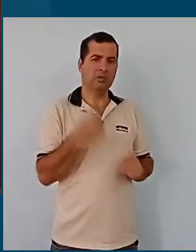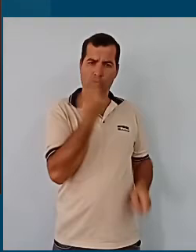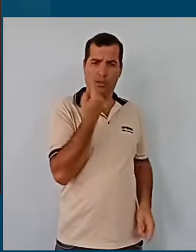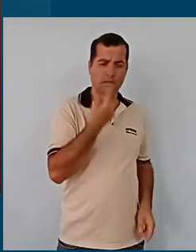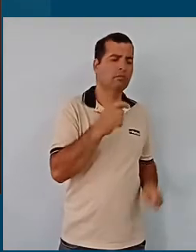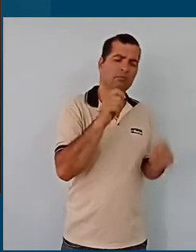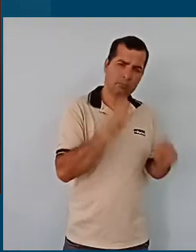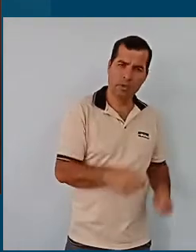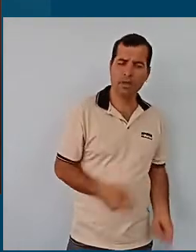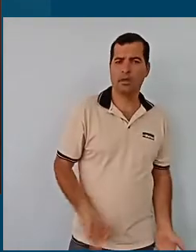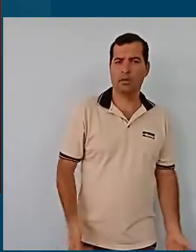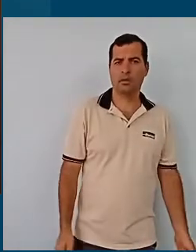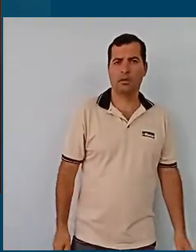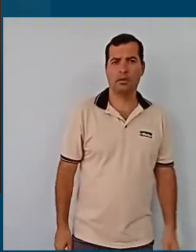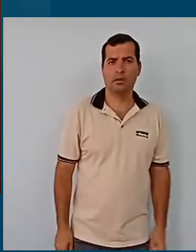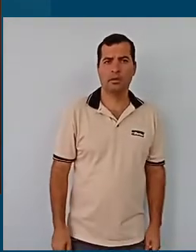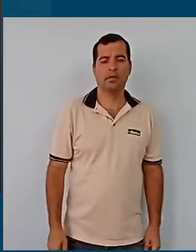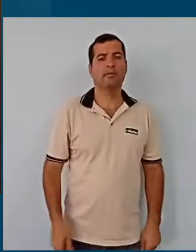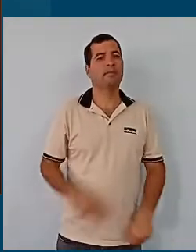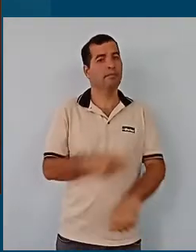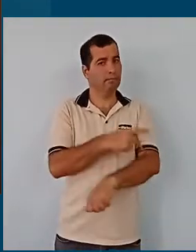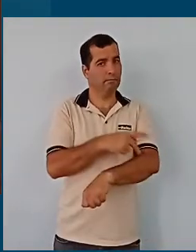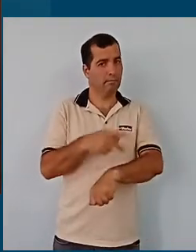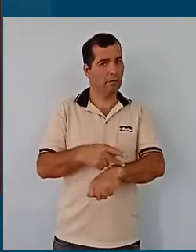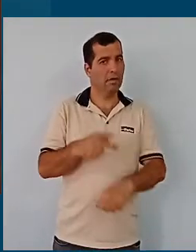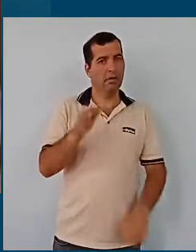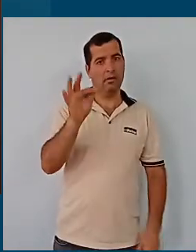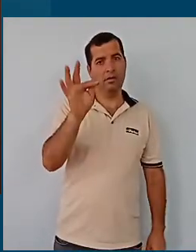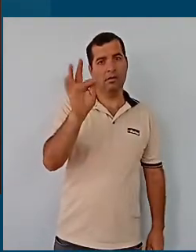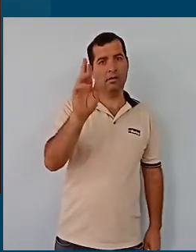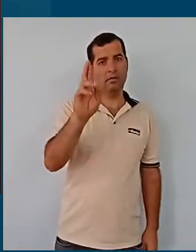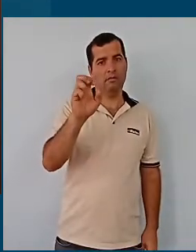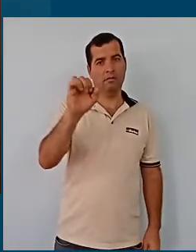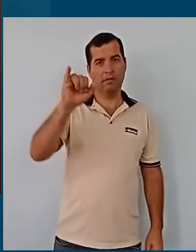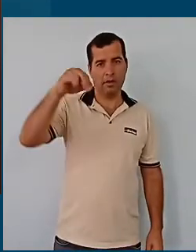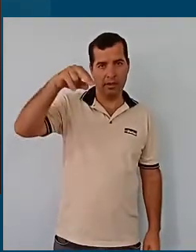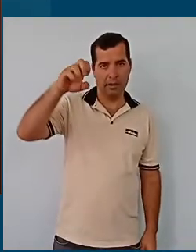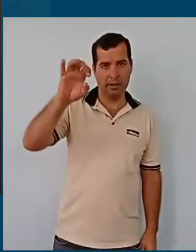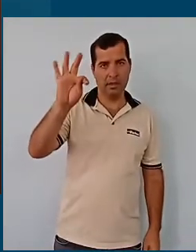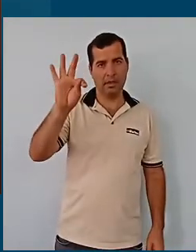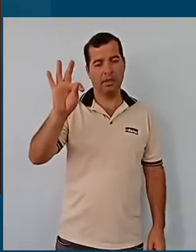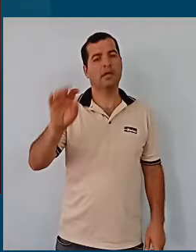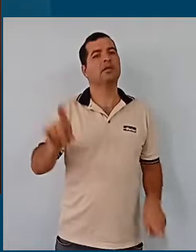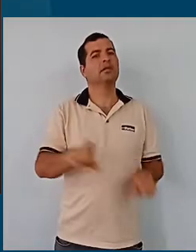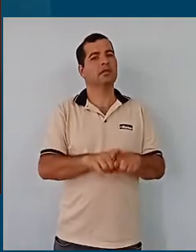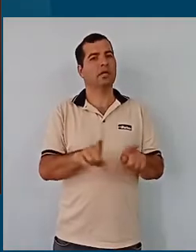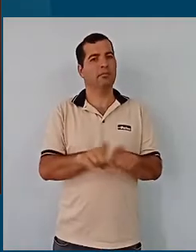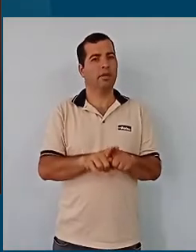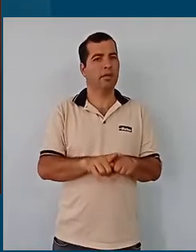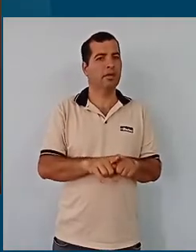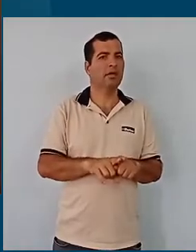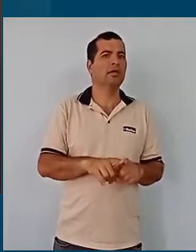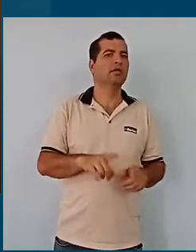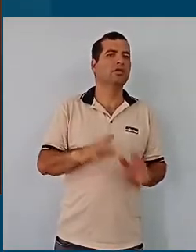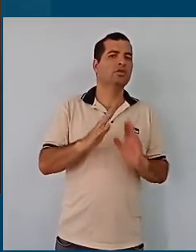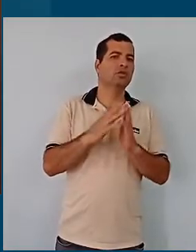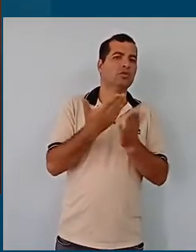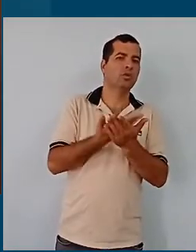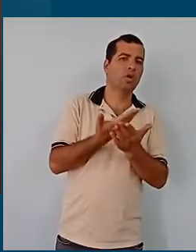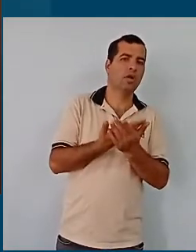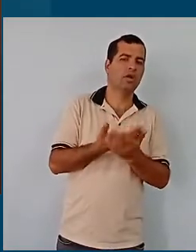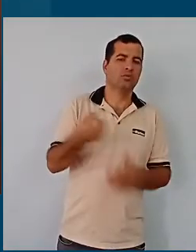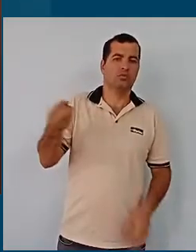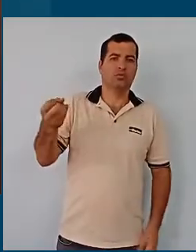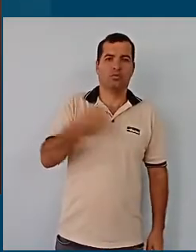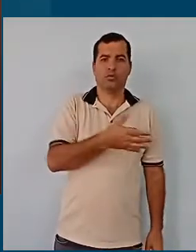né? E aí a pedagogia Freinet, o movimento da escola moderna portuguesa nos ensinam técnicas de como